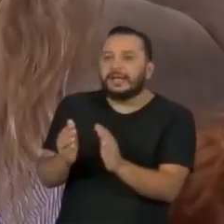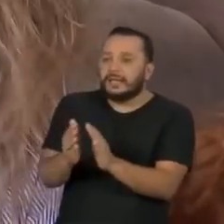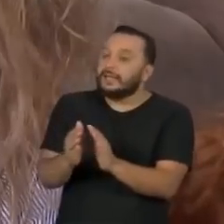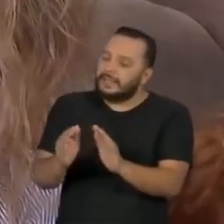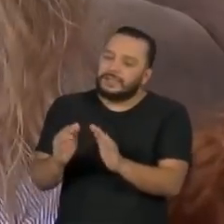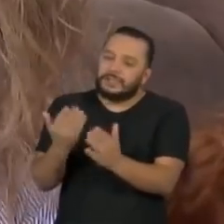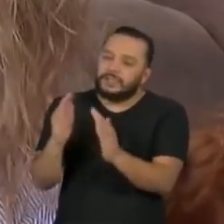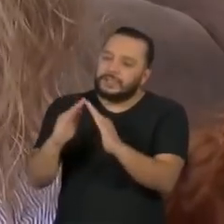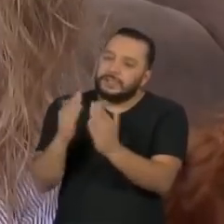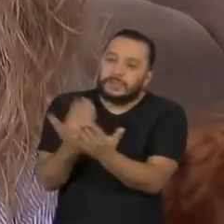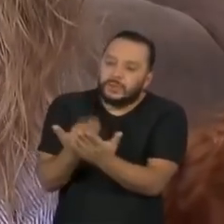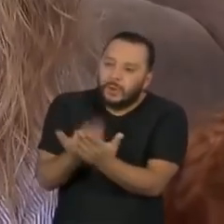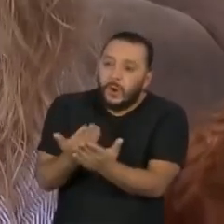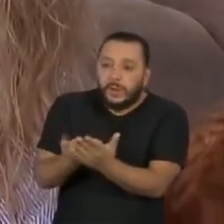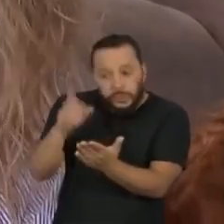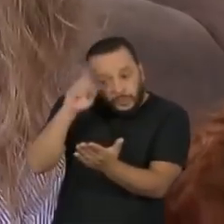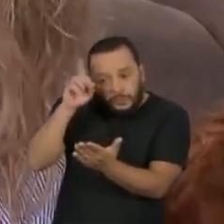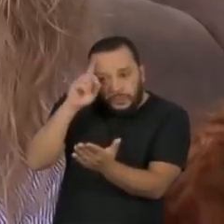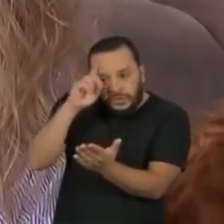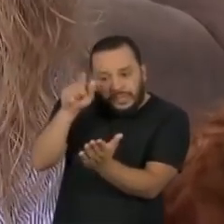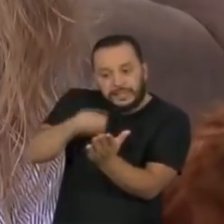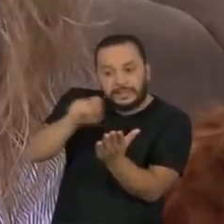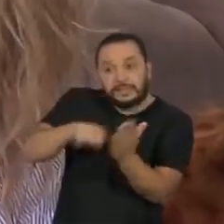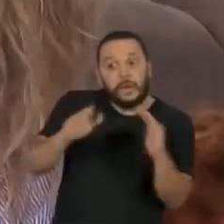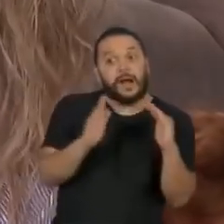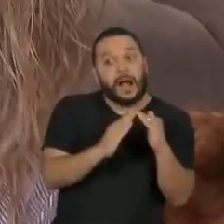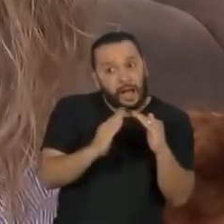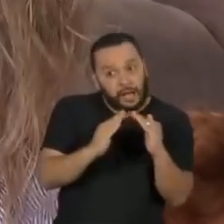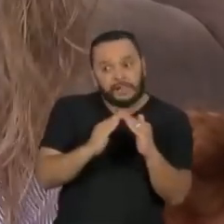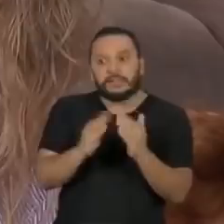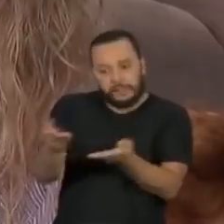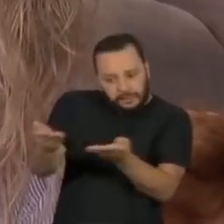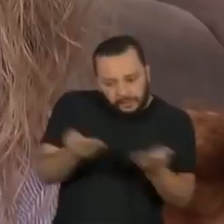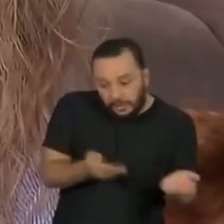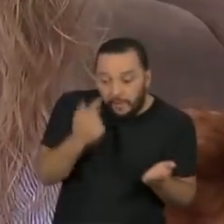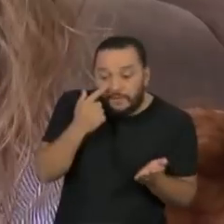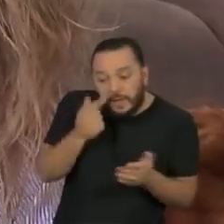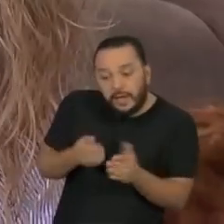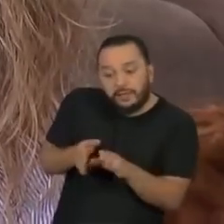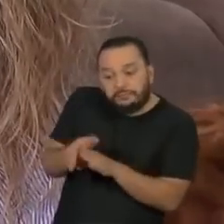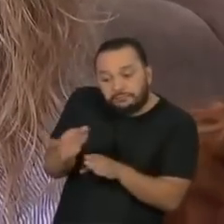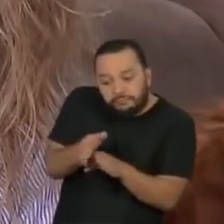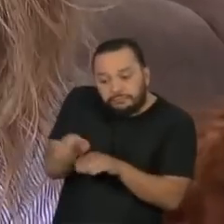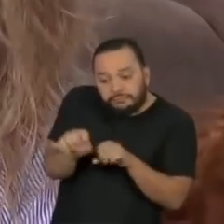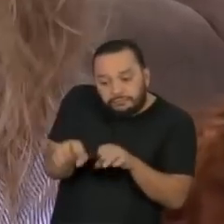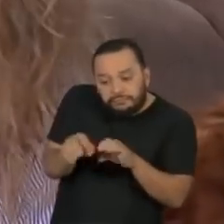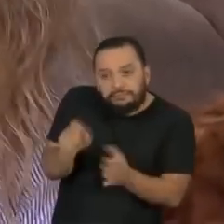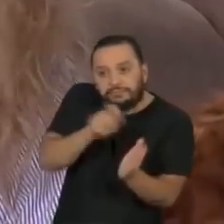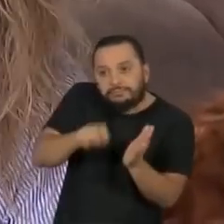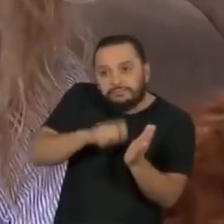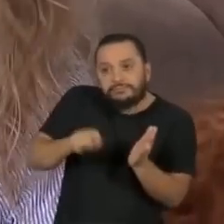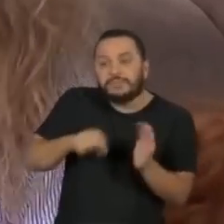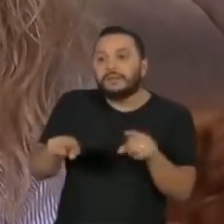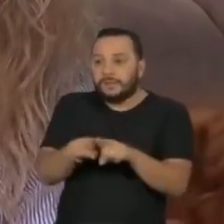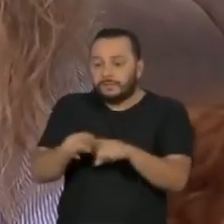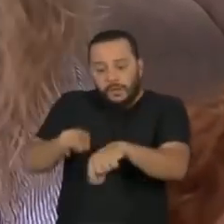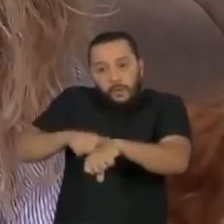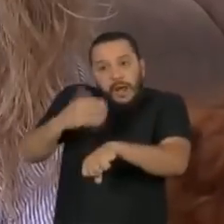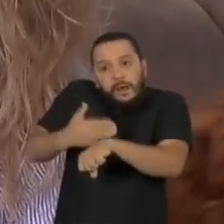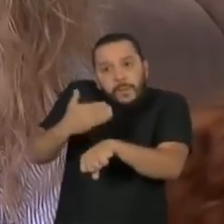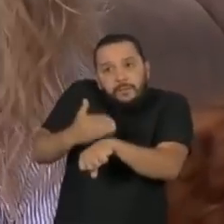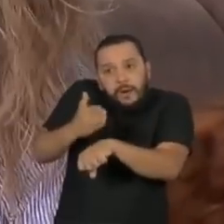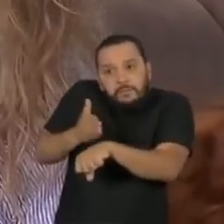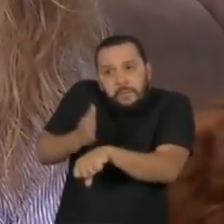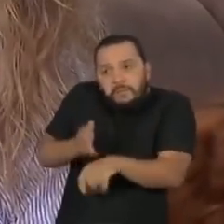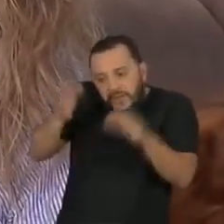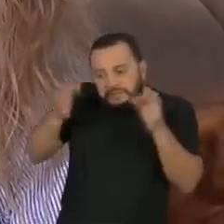porque todos os dias tem lição para fazer em casa, então a gente acompanha todas as lições, horários para tudo, então a